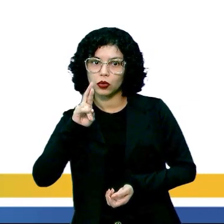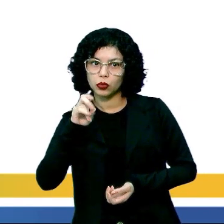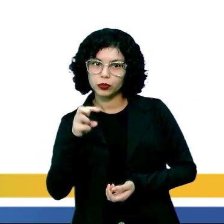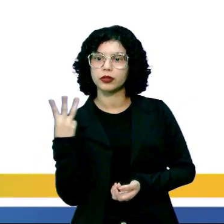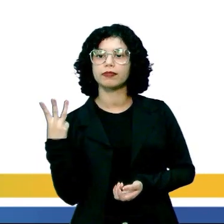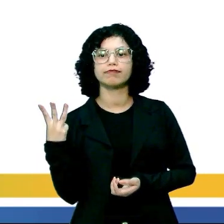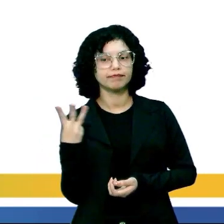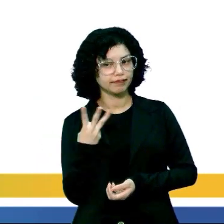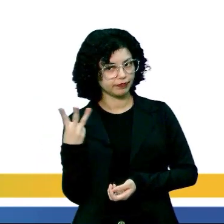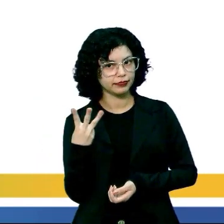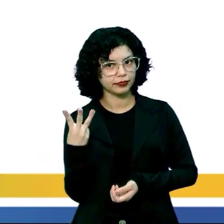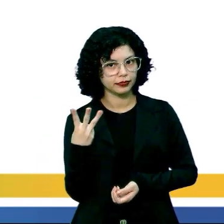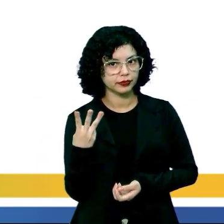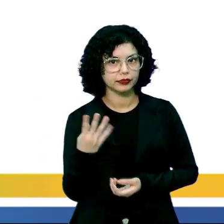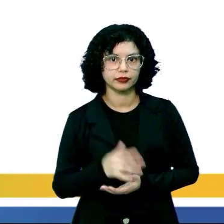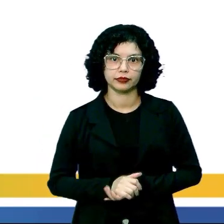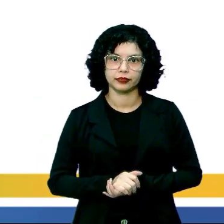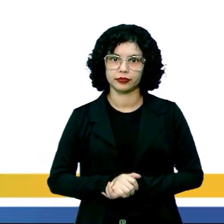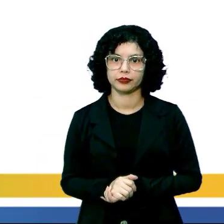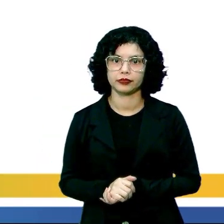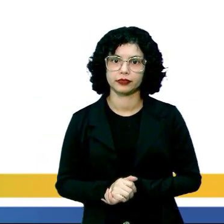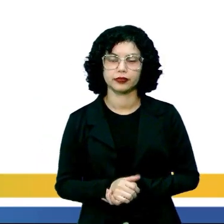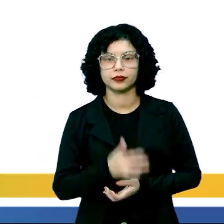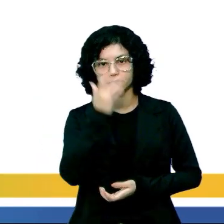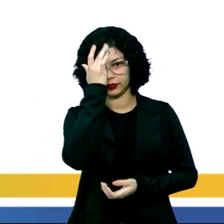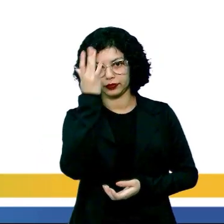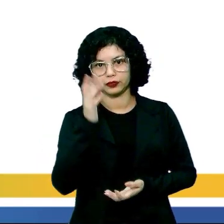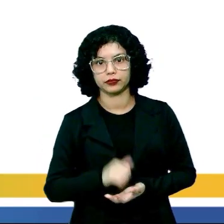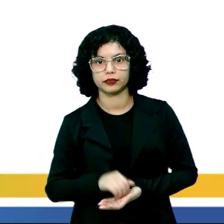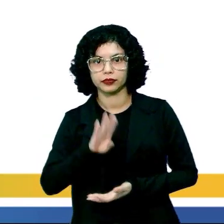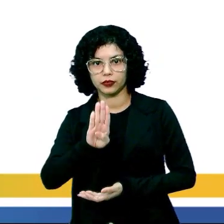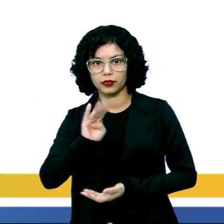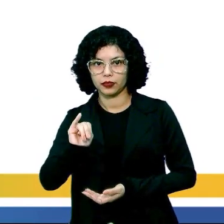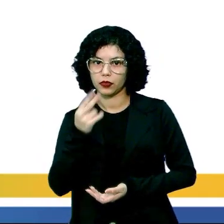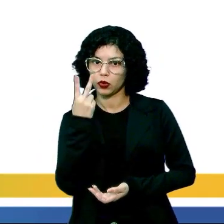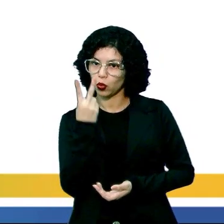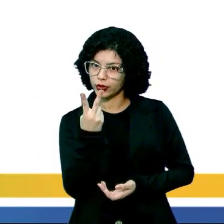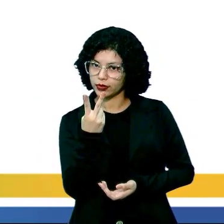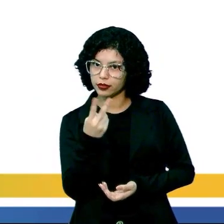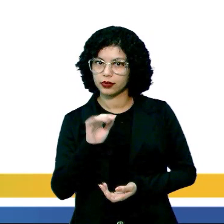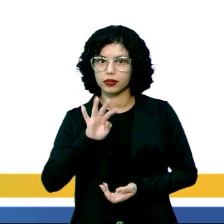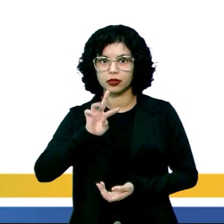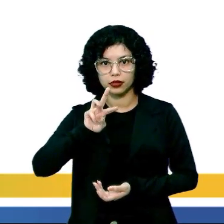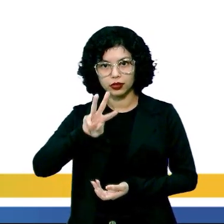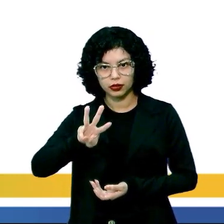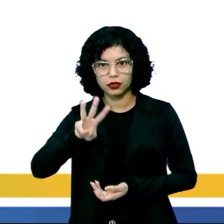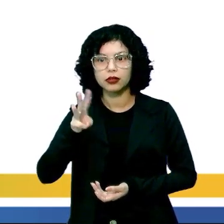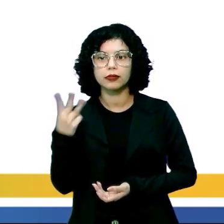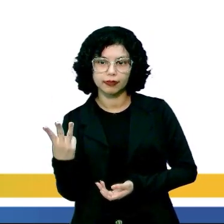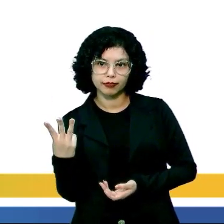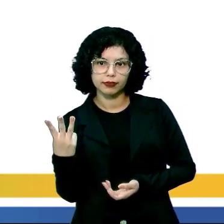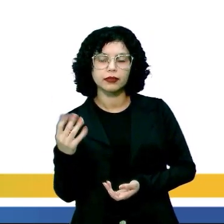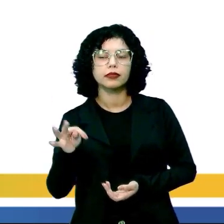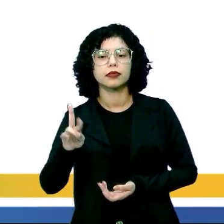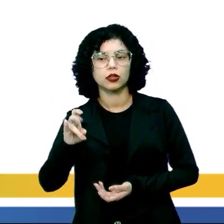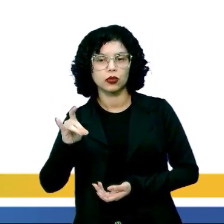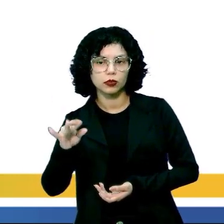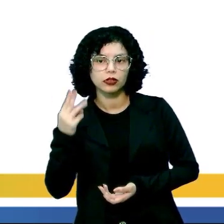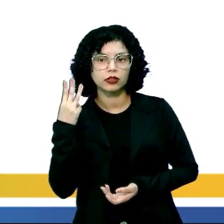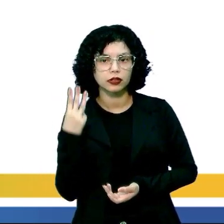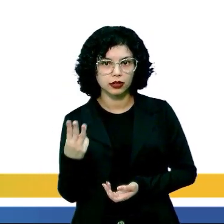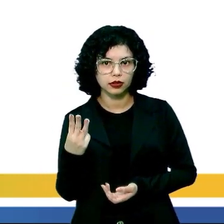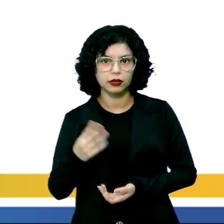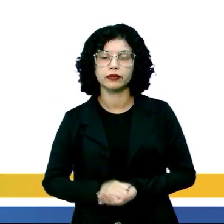tricúspide, que aqui tem os 3 buraquinhos. Então fica fácil, né? Bicúspide de 2 e tricúspide 3,